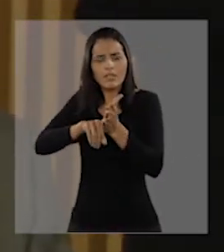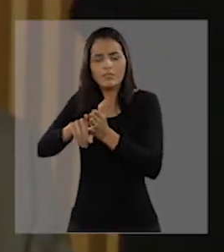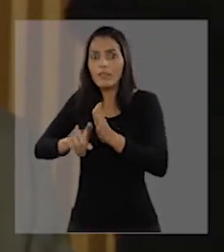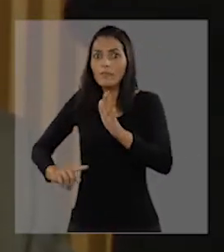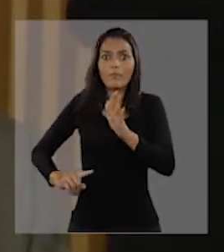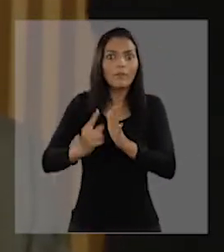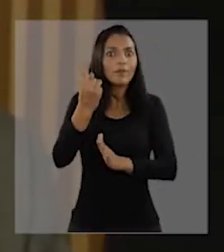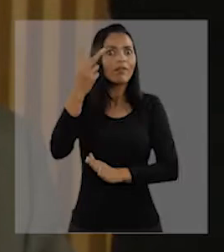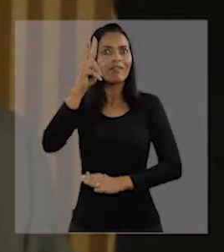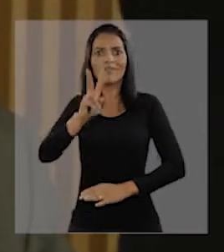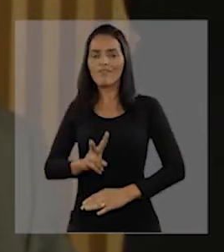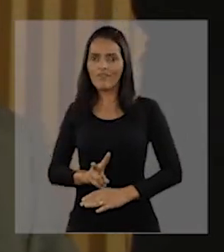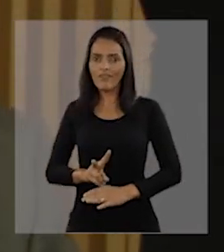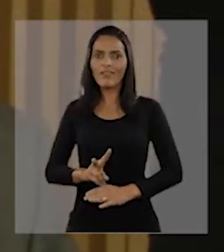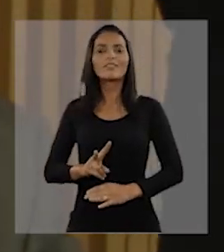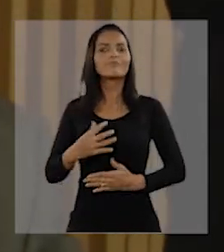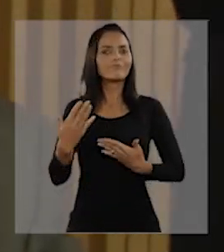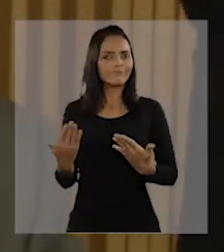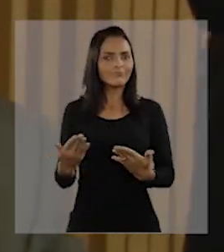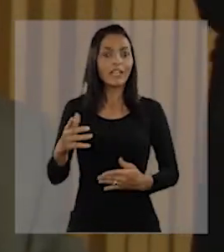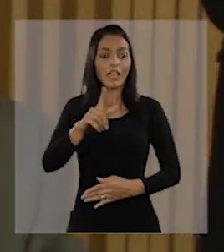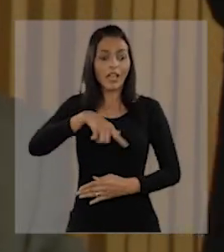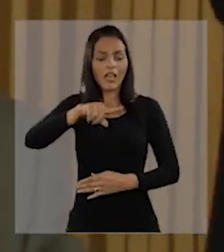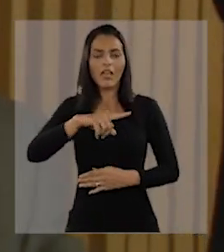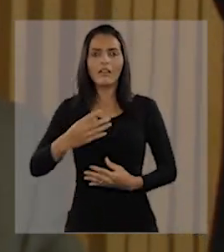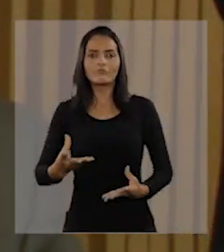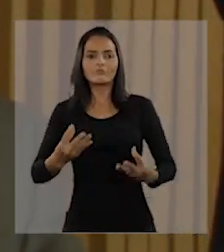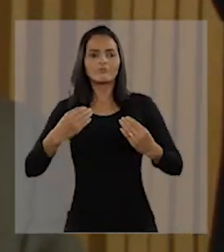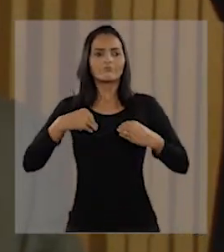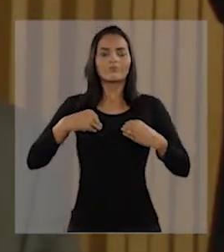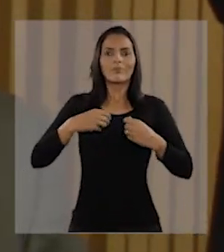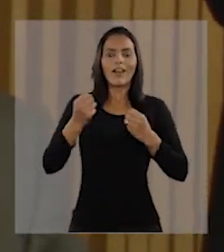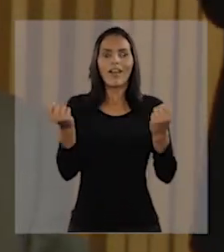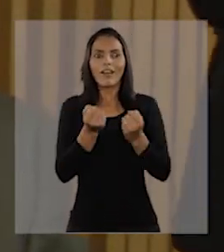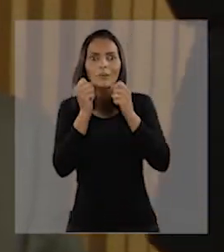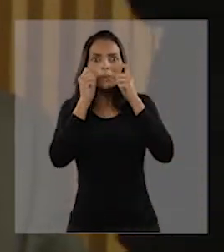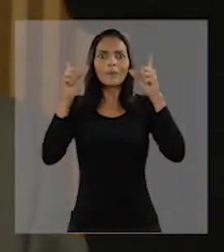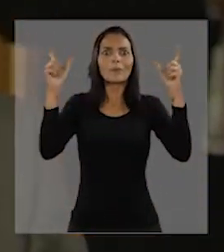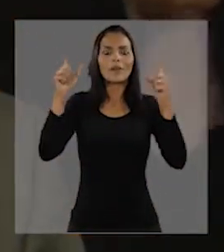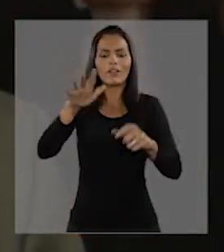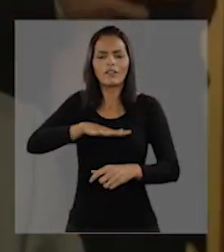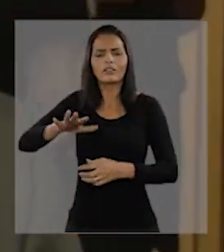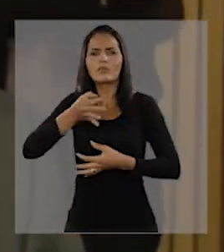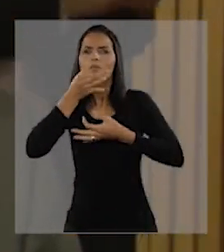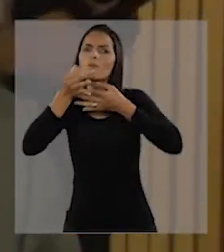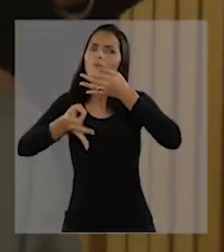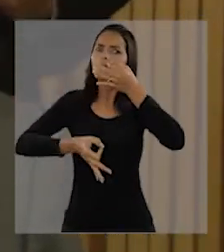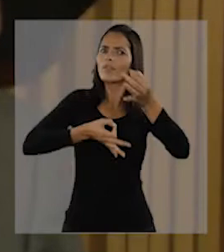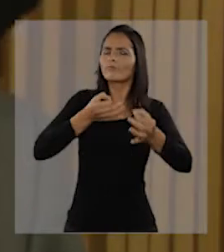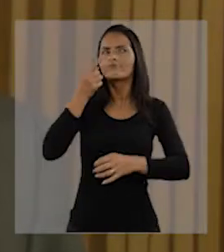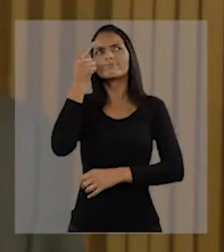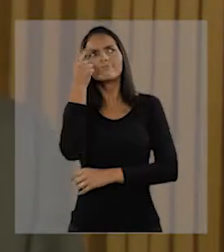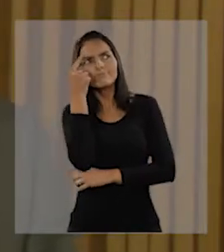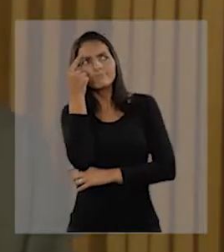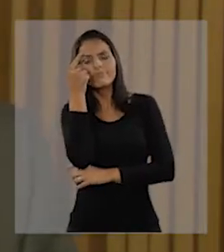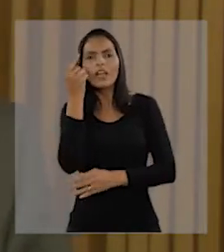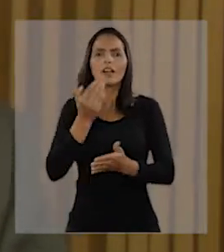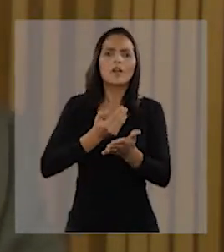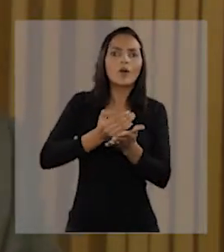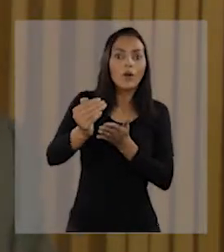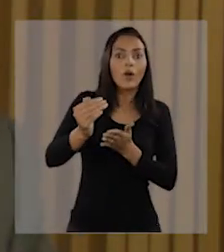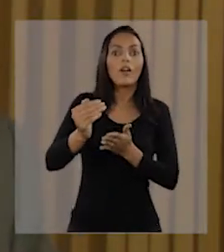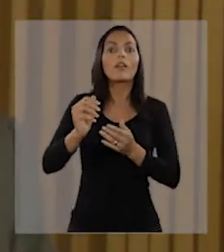extremamente inéditas, questões que servem no mínimo para aguçar esse universo do questionamento, para que a partir